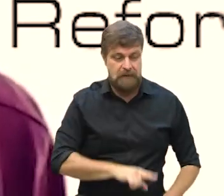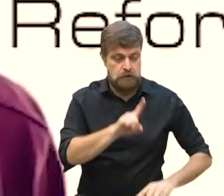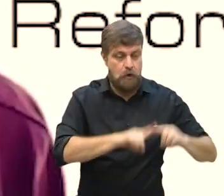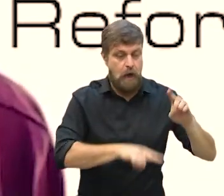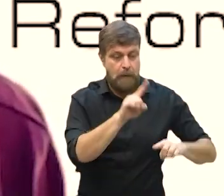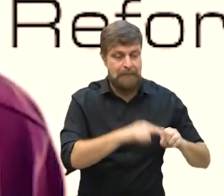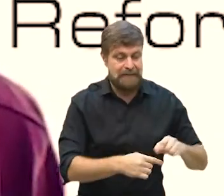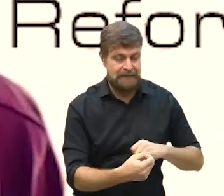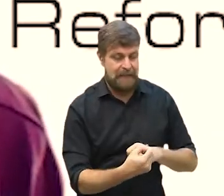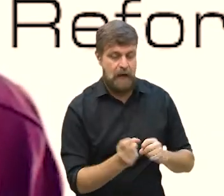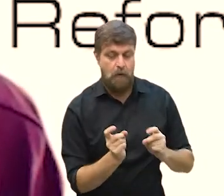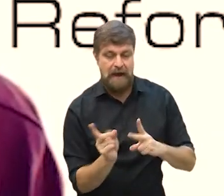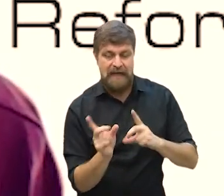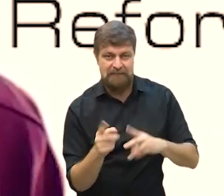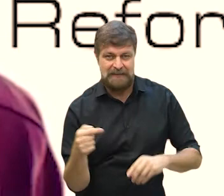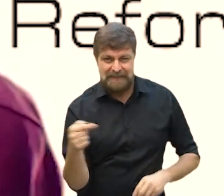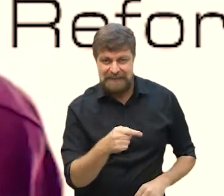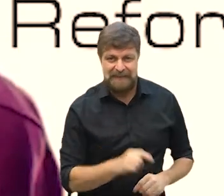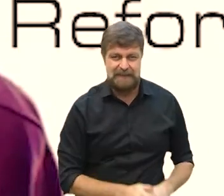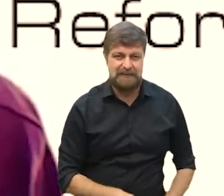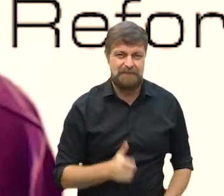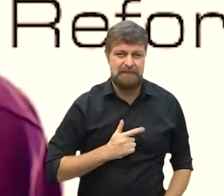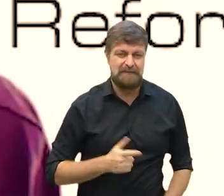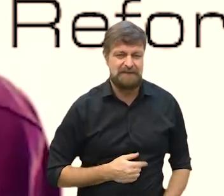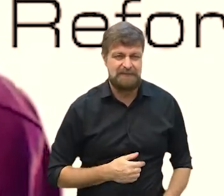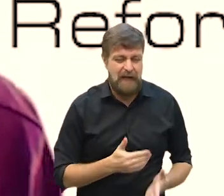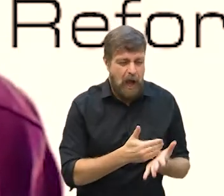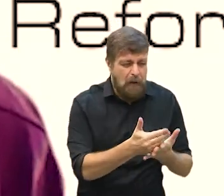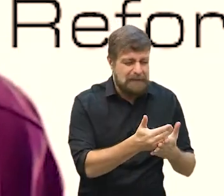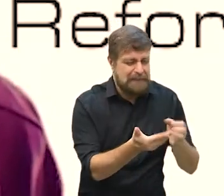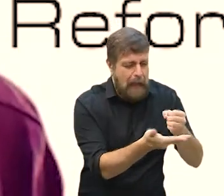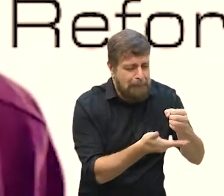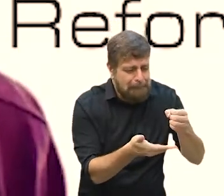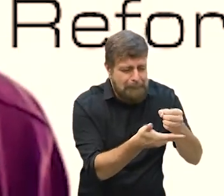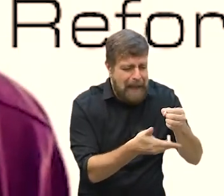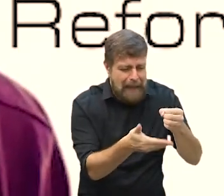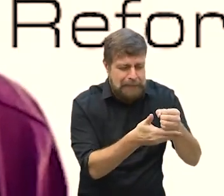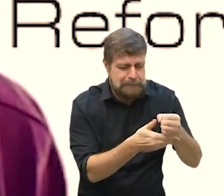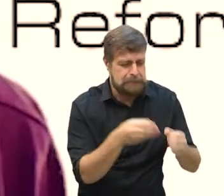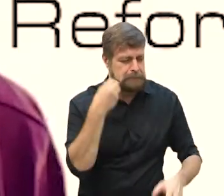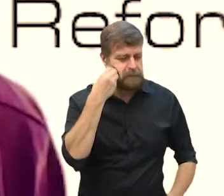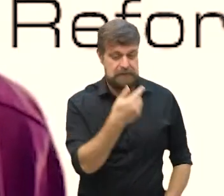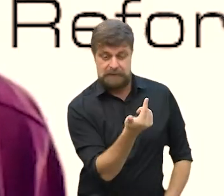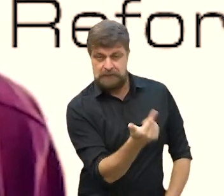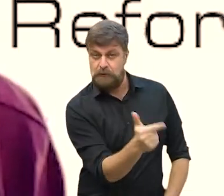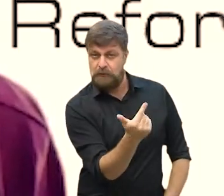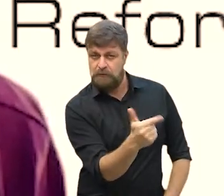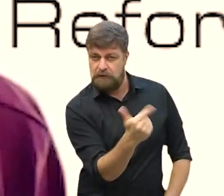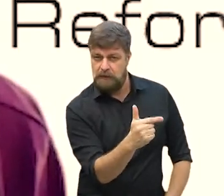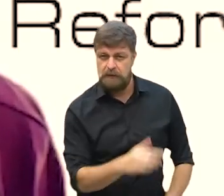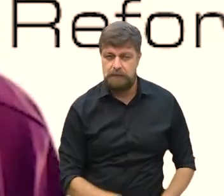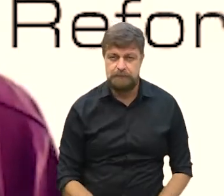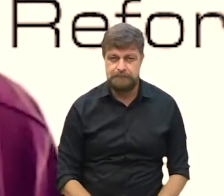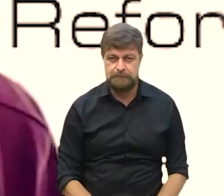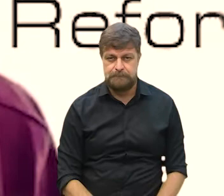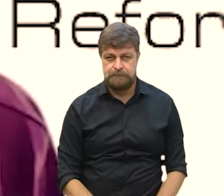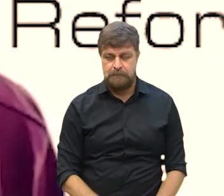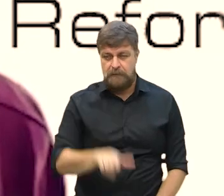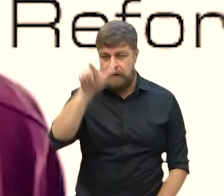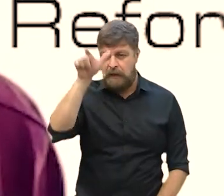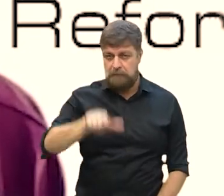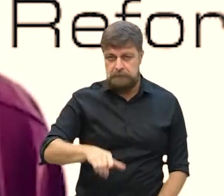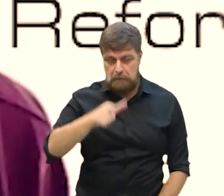tem alguns segmentos de fornecedores que ainda são muito amadores, entendeu? Então, é por isso que